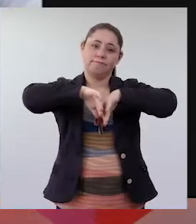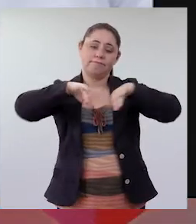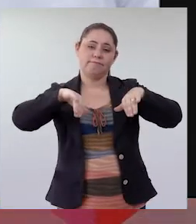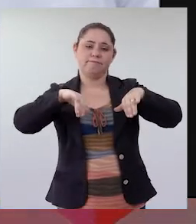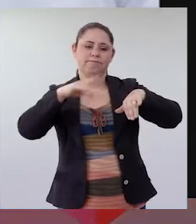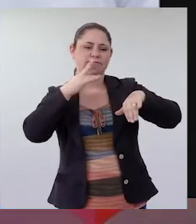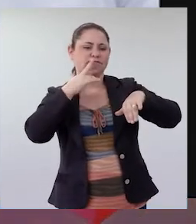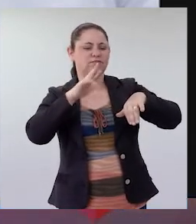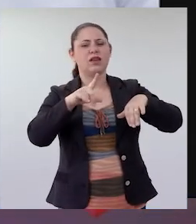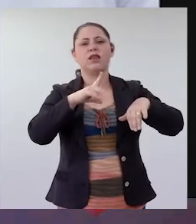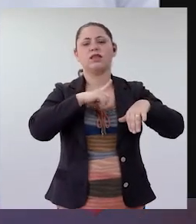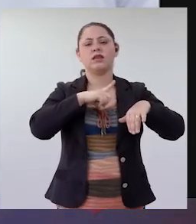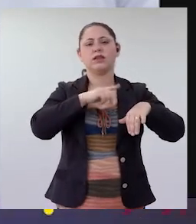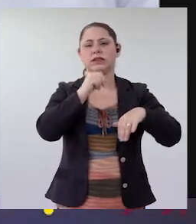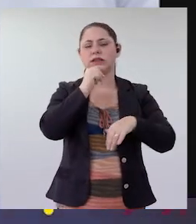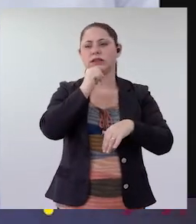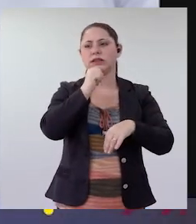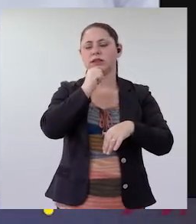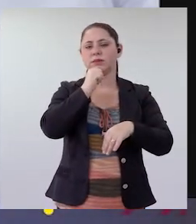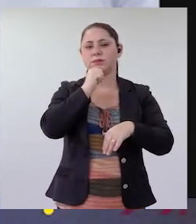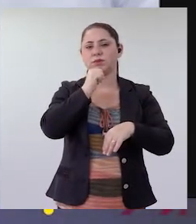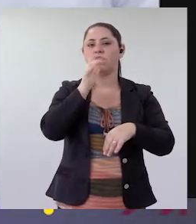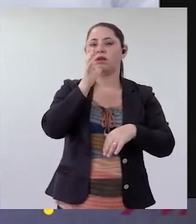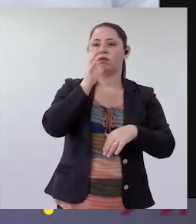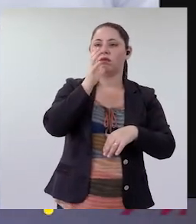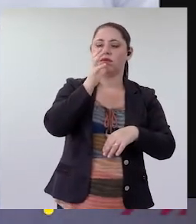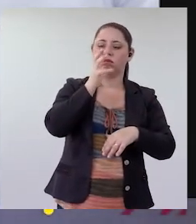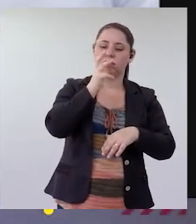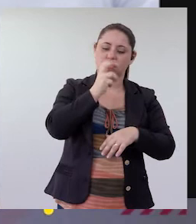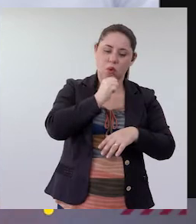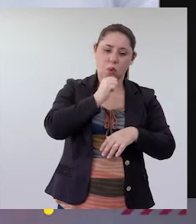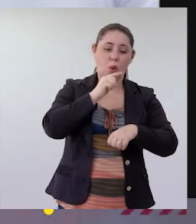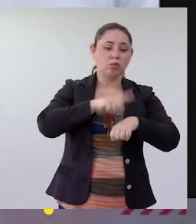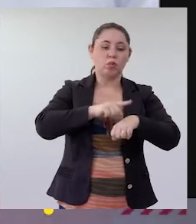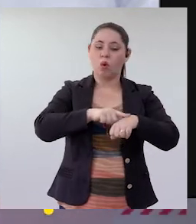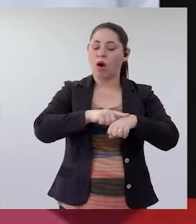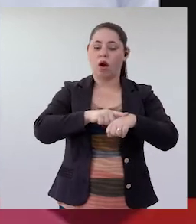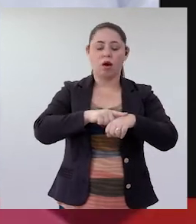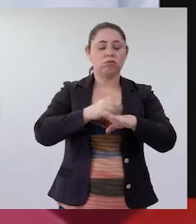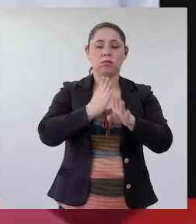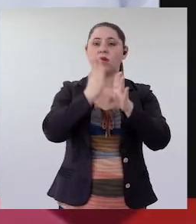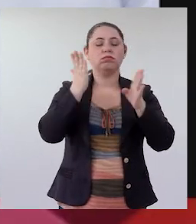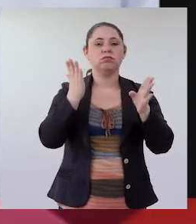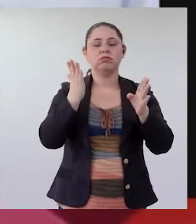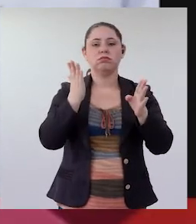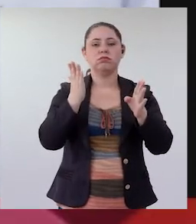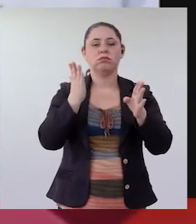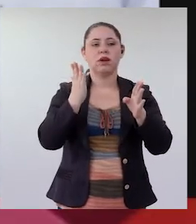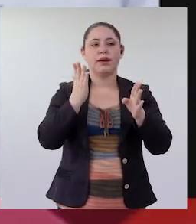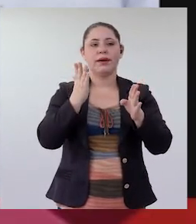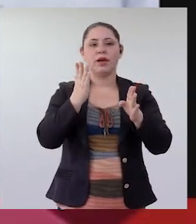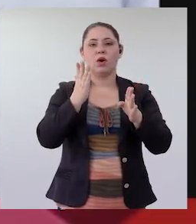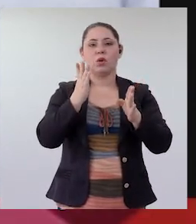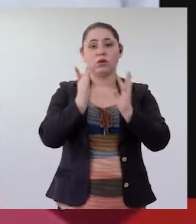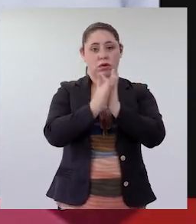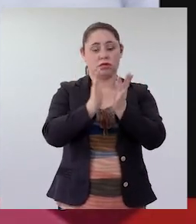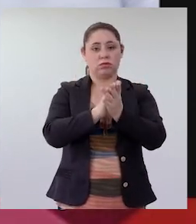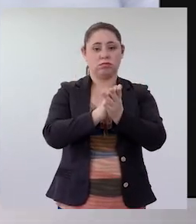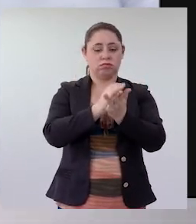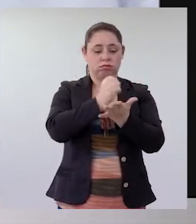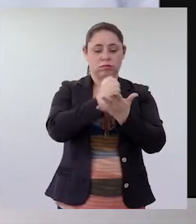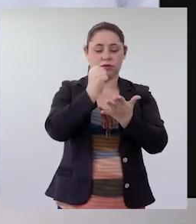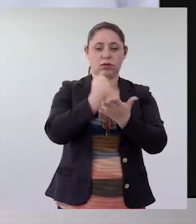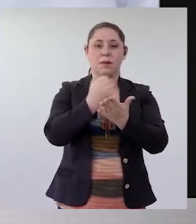uma resposta, por exemplo, que demora para sair, ela é instantânea, o casal entrou ali com um pedido no cartório